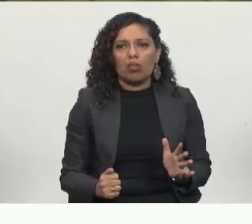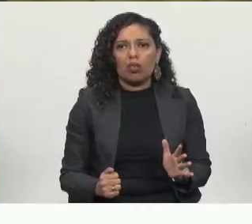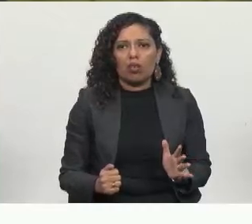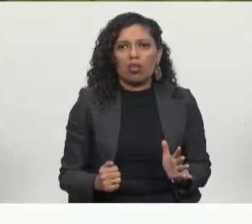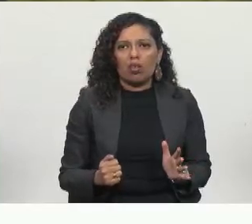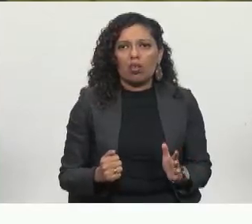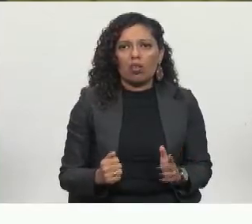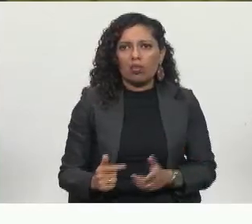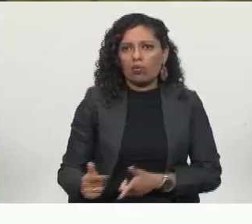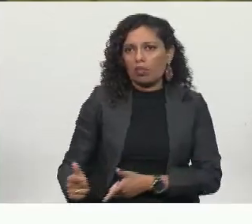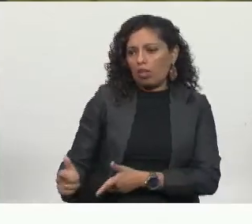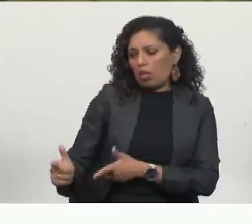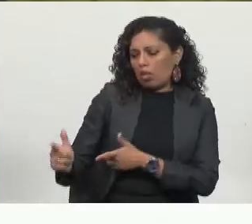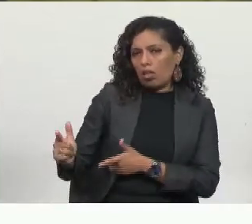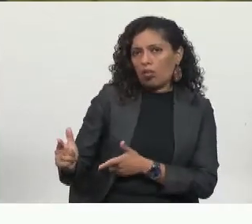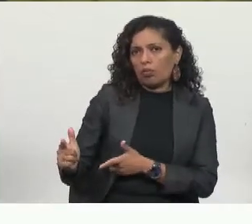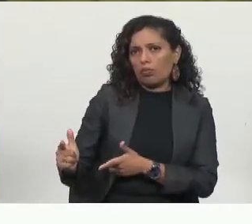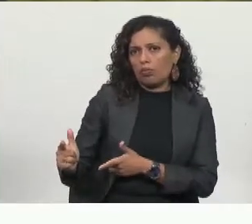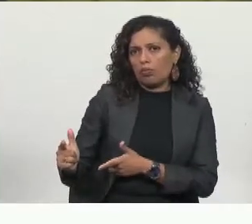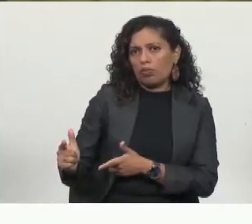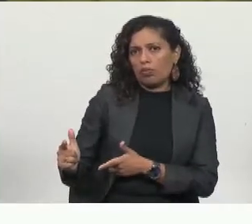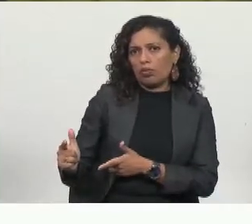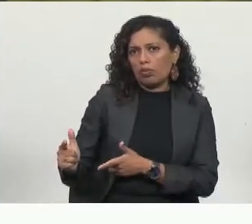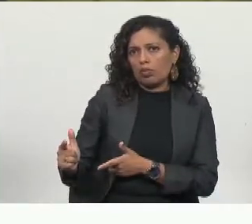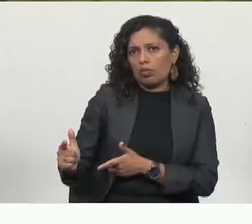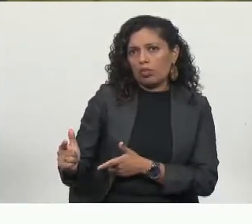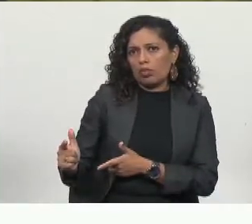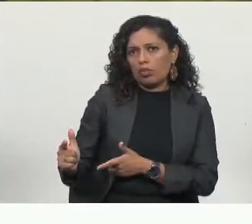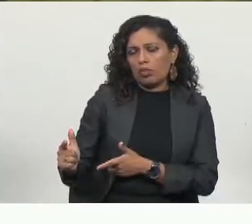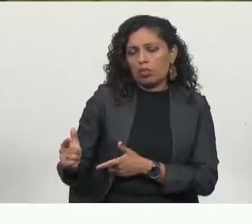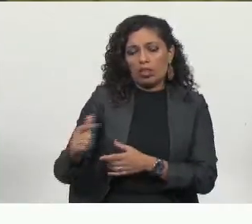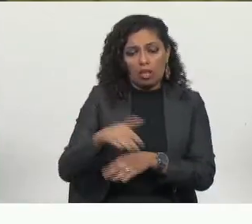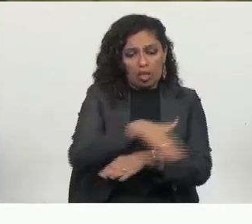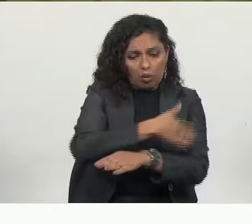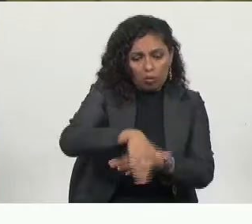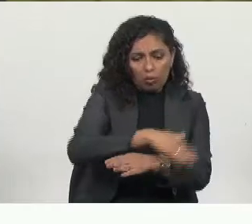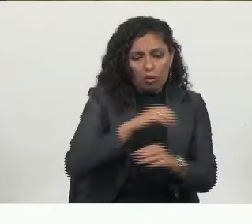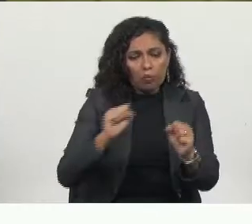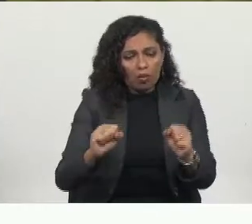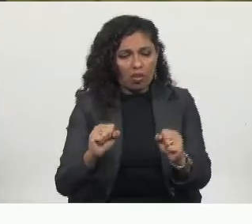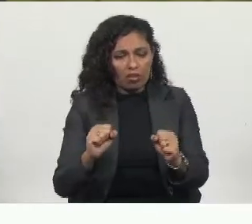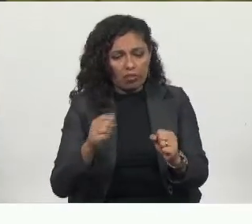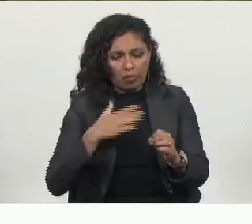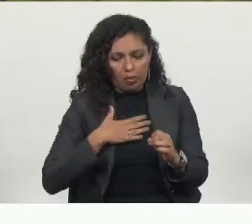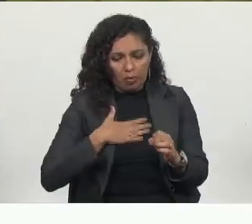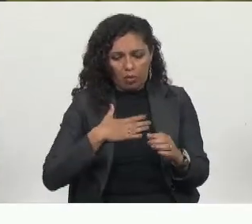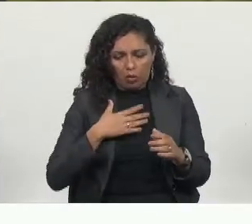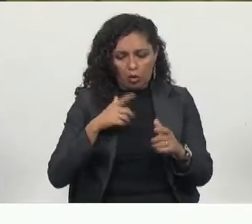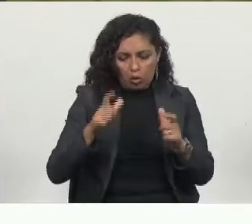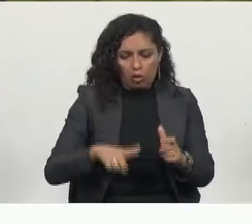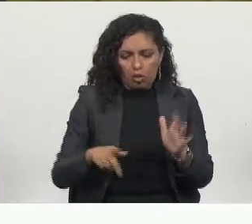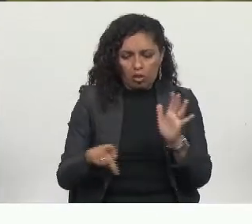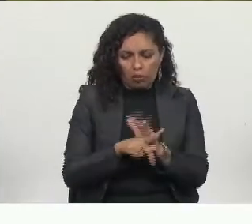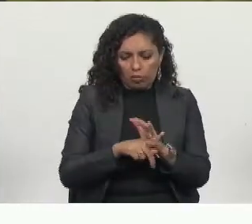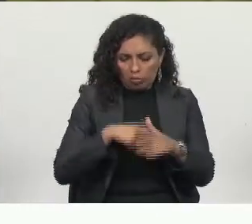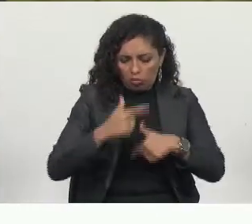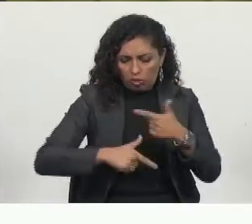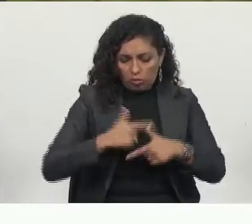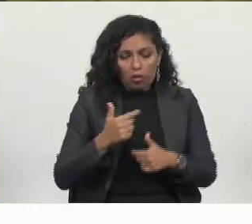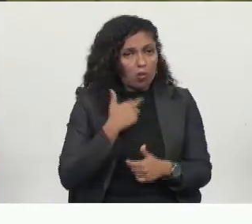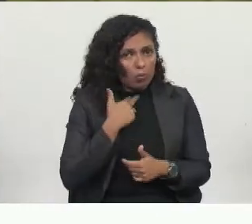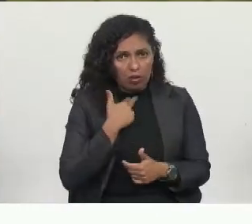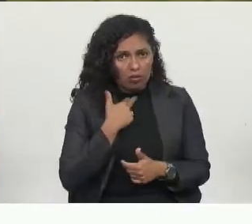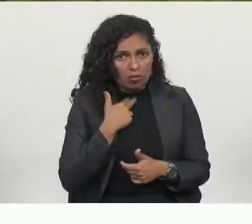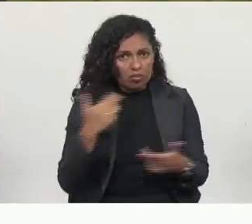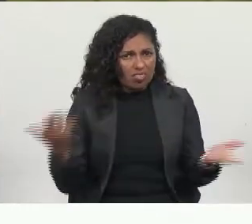pessoa portar arma de fogo em qualquer lugar do território nacional e não poder portar ali no seu gabinete. Eu acho que isso aí, nós recebemos pessoas das mais